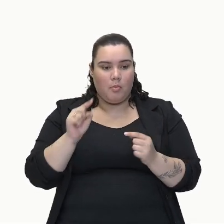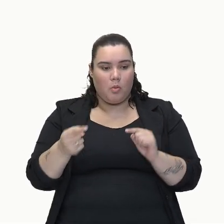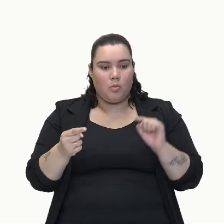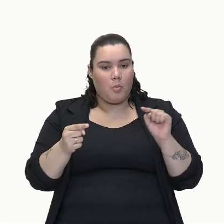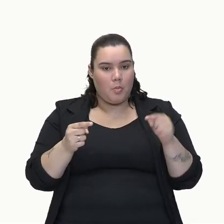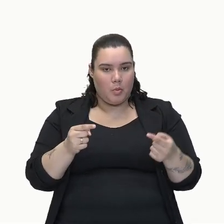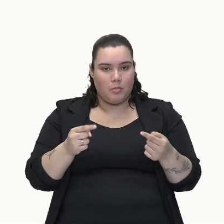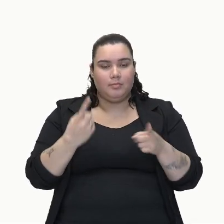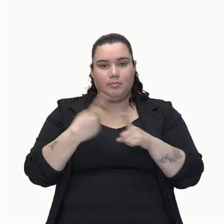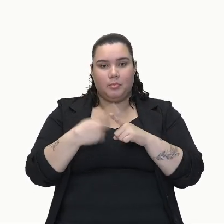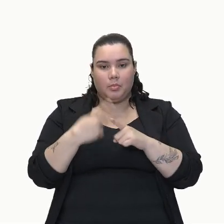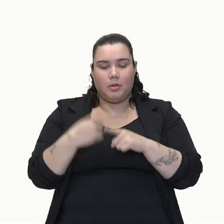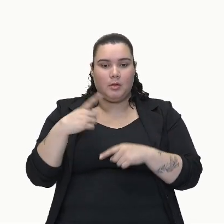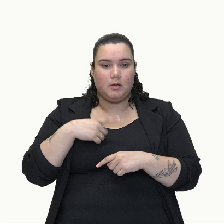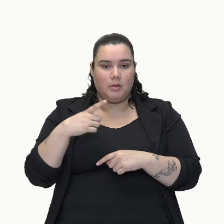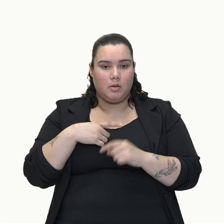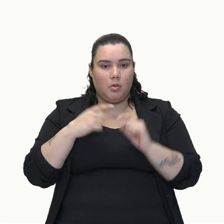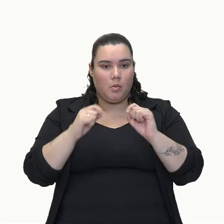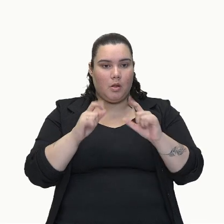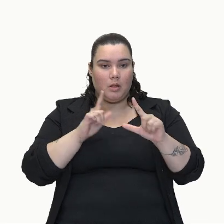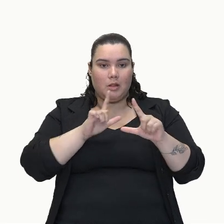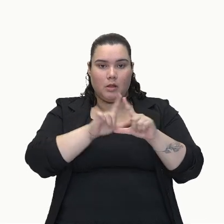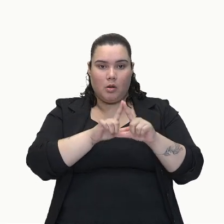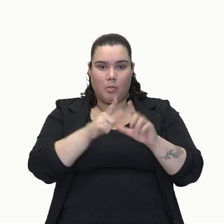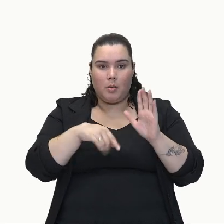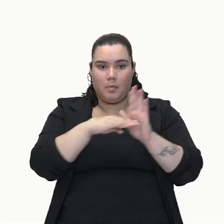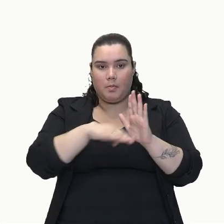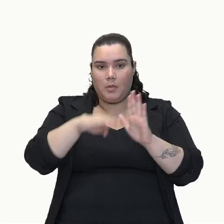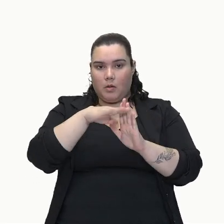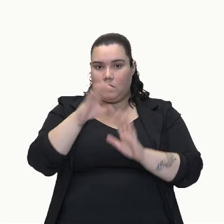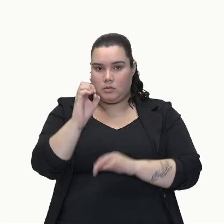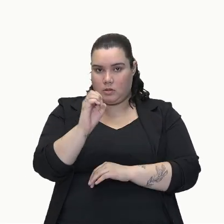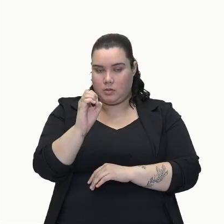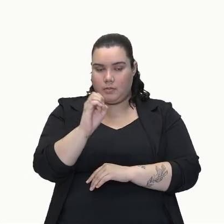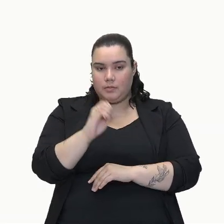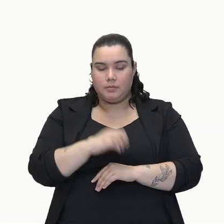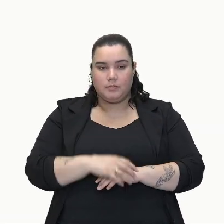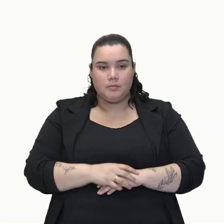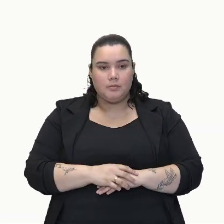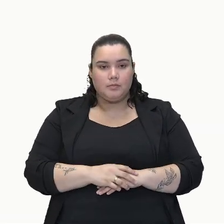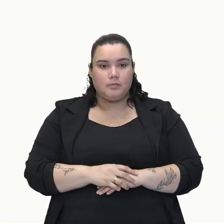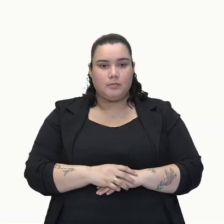diferentes, porque a gente tinha ali o valor de delta maior do que zero.